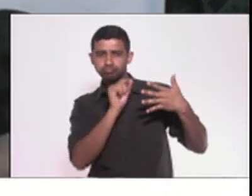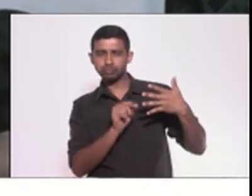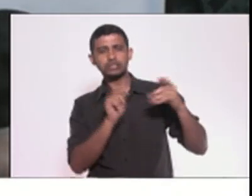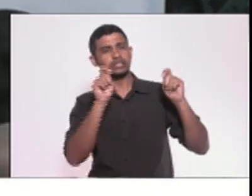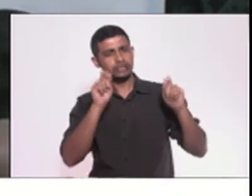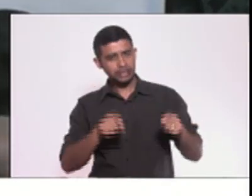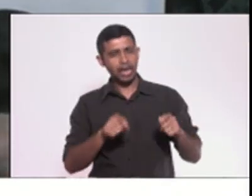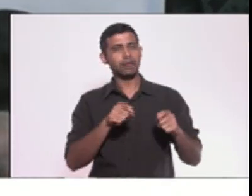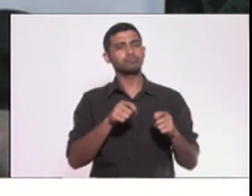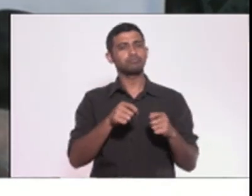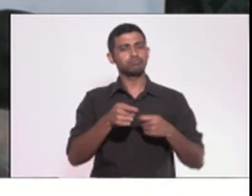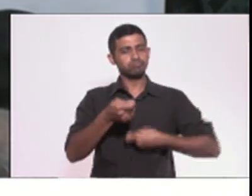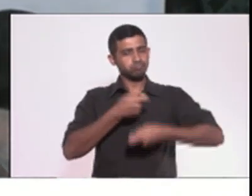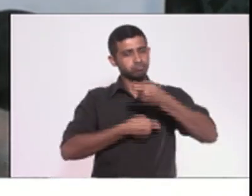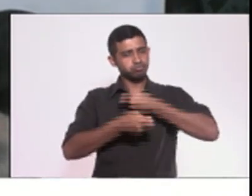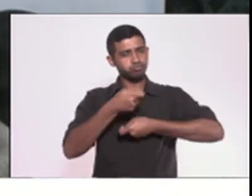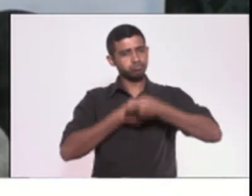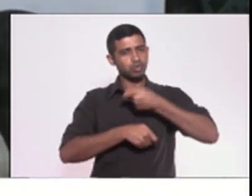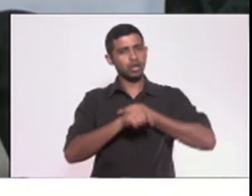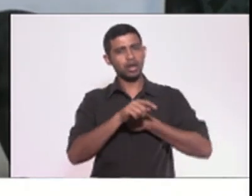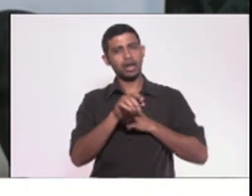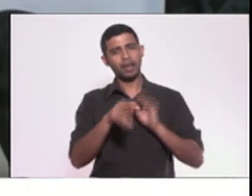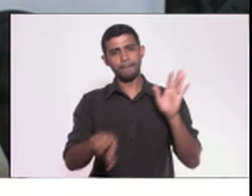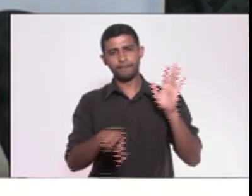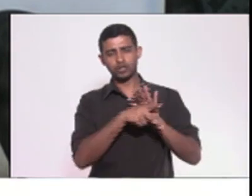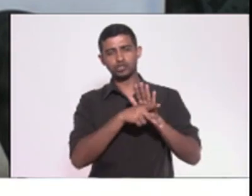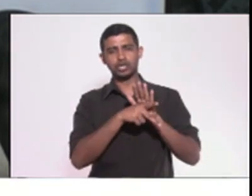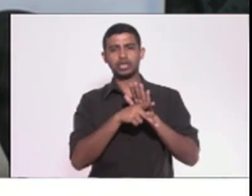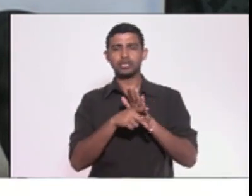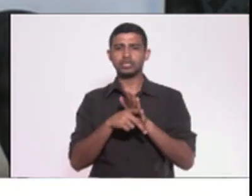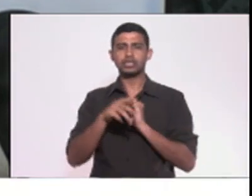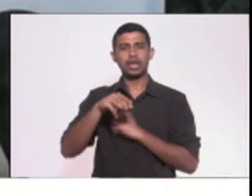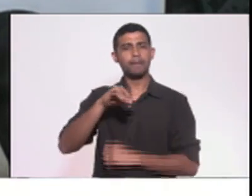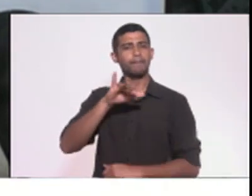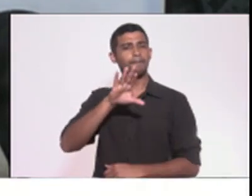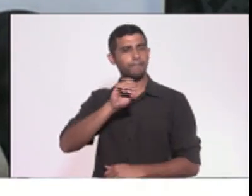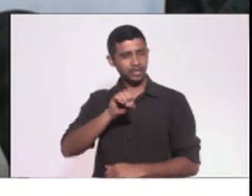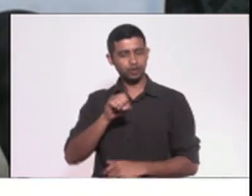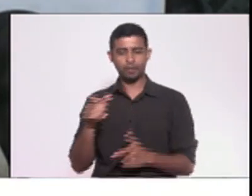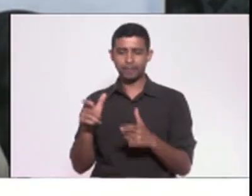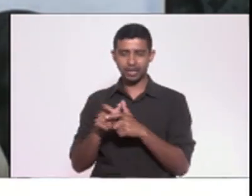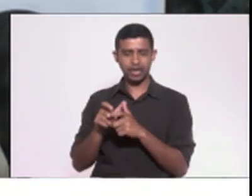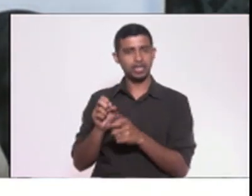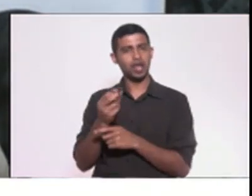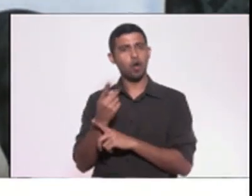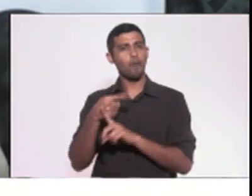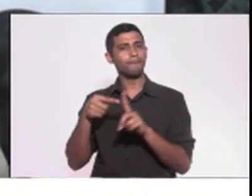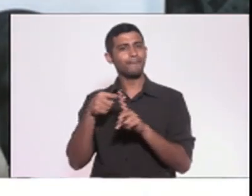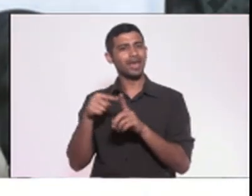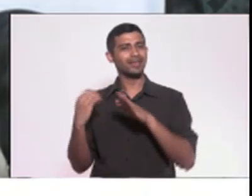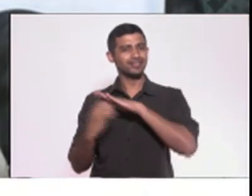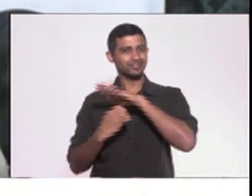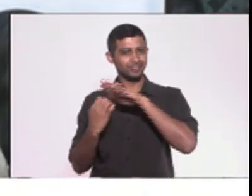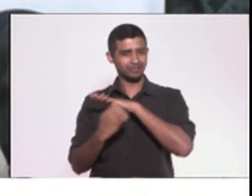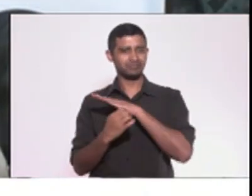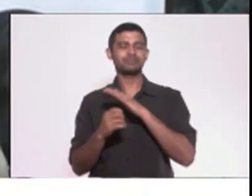pela AGRIO no projeto da micro, da pequena e da média empresa. Então, ali nós temos o tratamento de